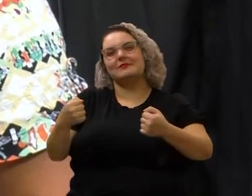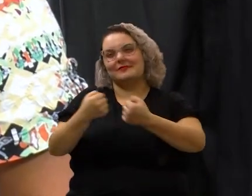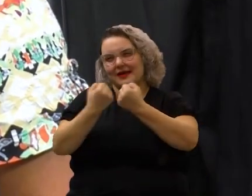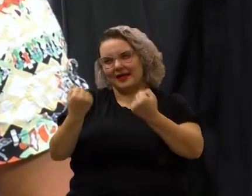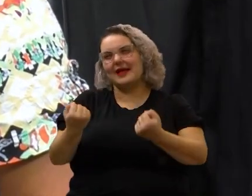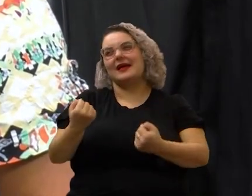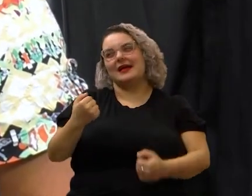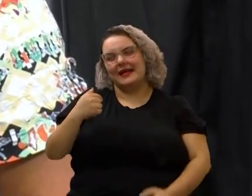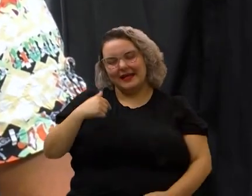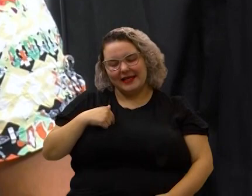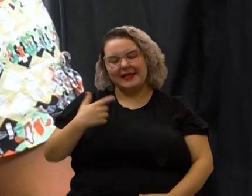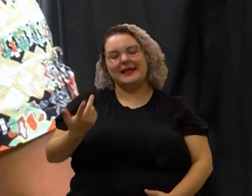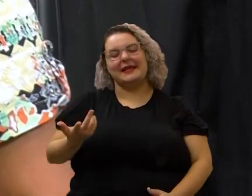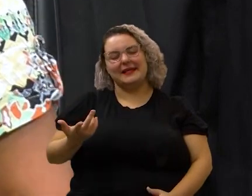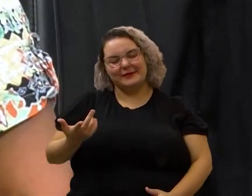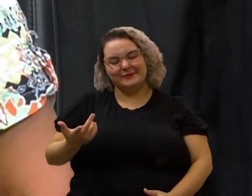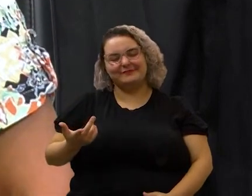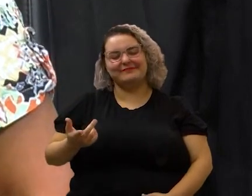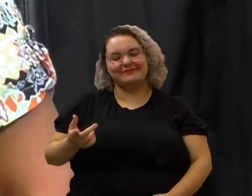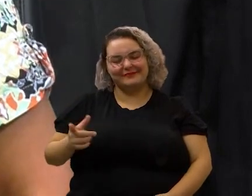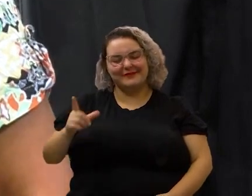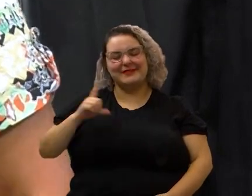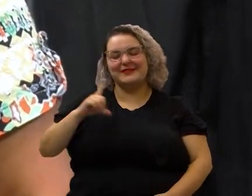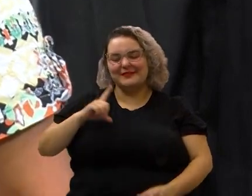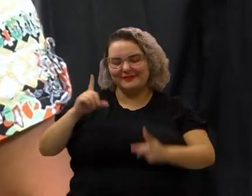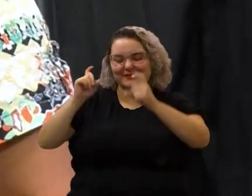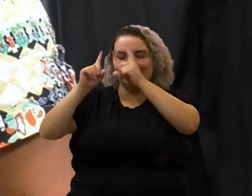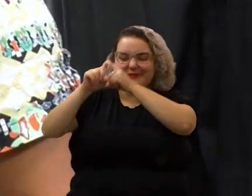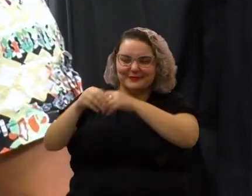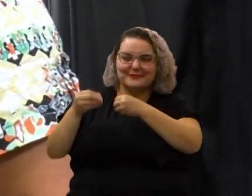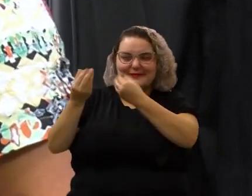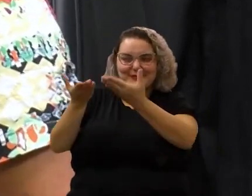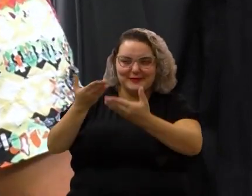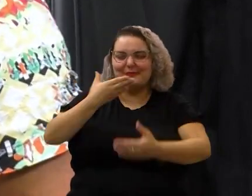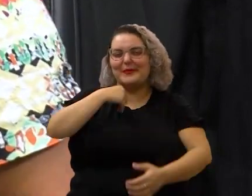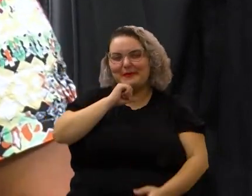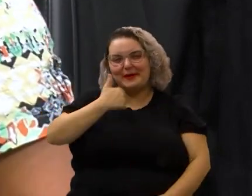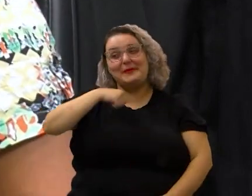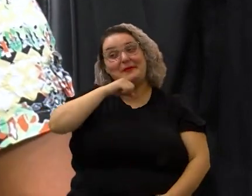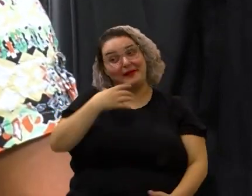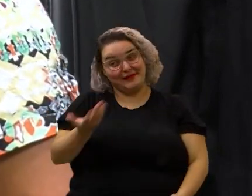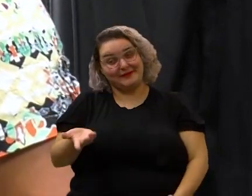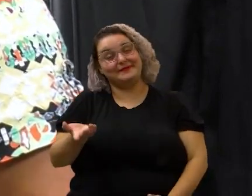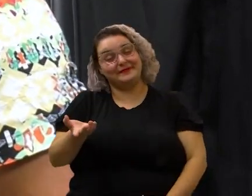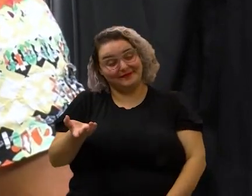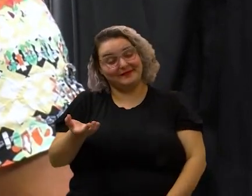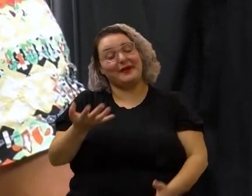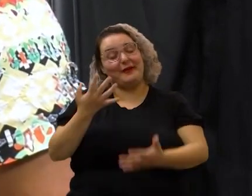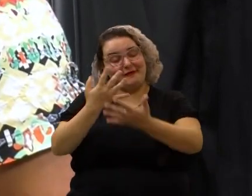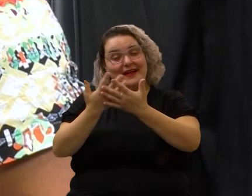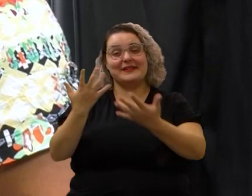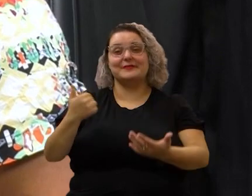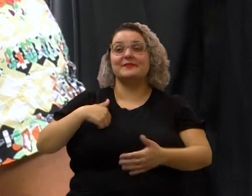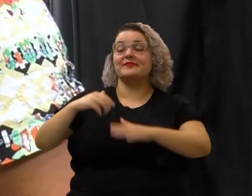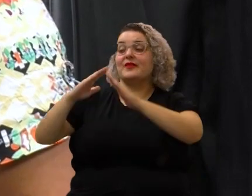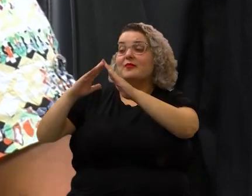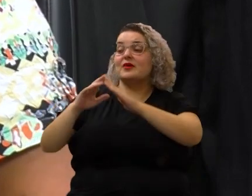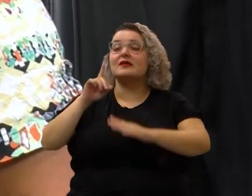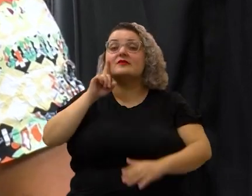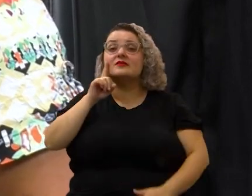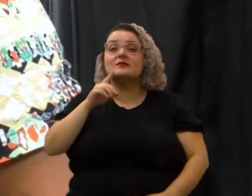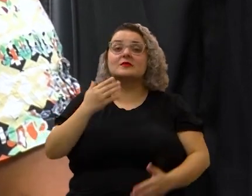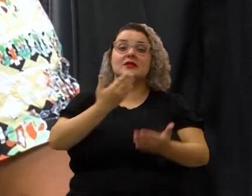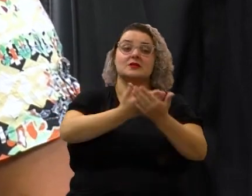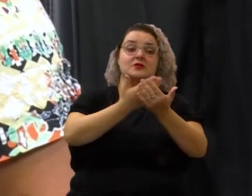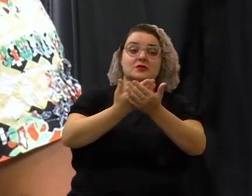dei trabalho para os meus pais, devo confessar aqui que eu dei bastante trabalho para os meus pais, porque eu morava em Americana